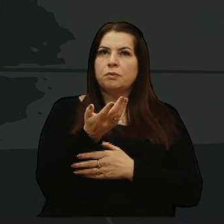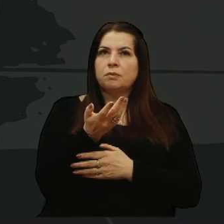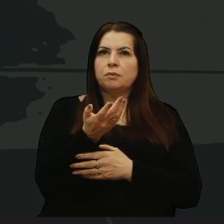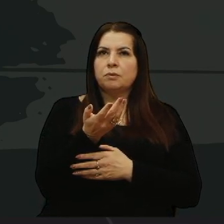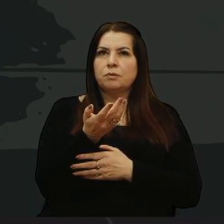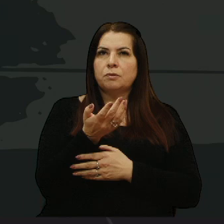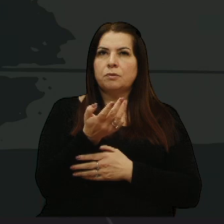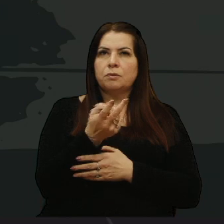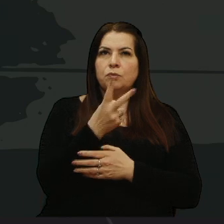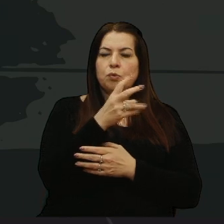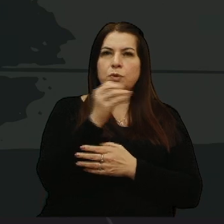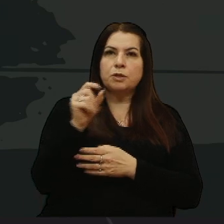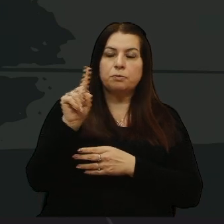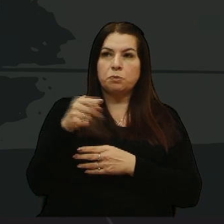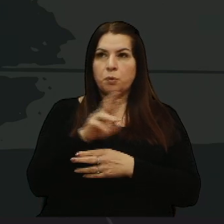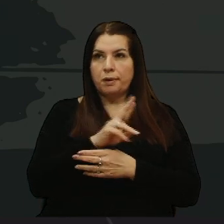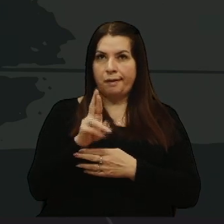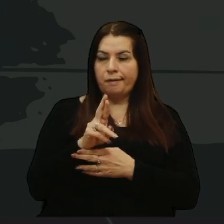R$200 mil,